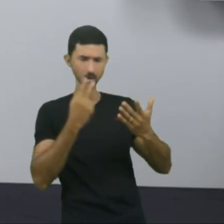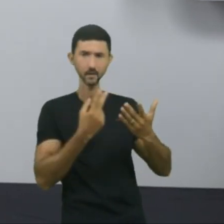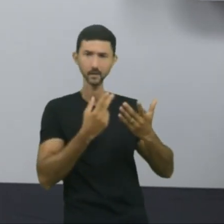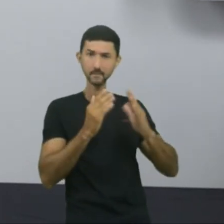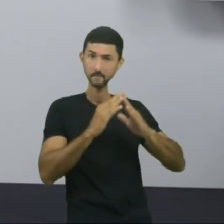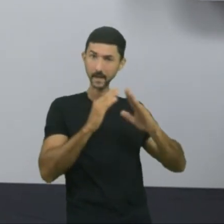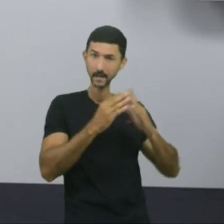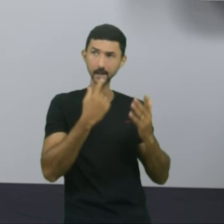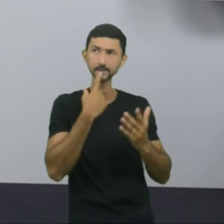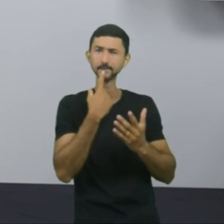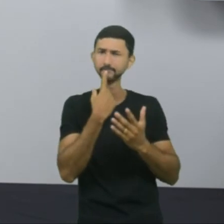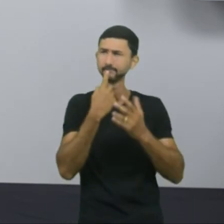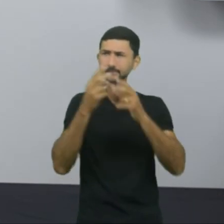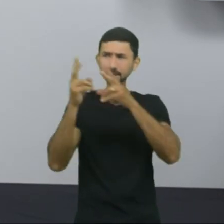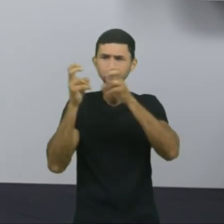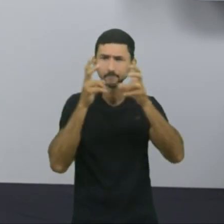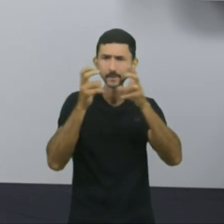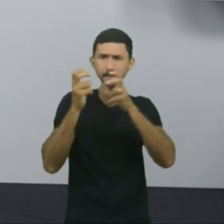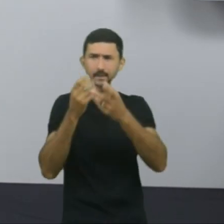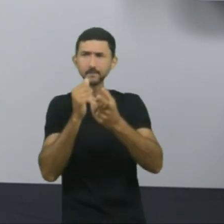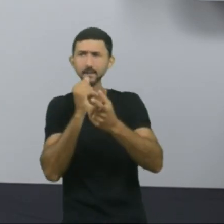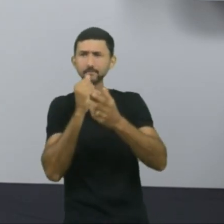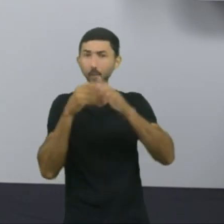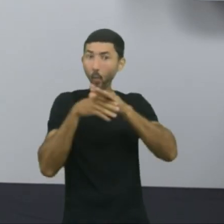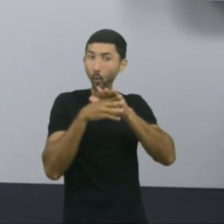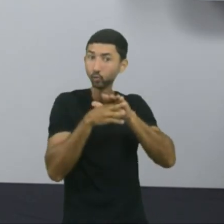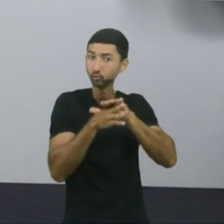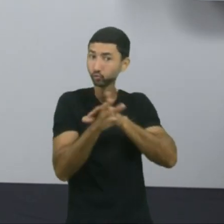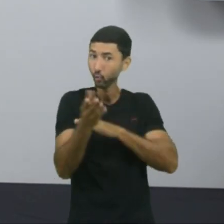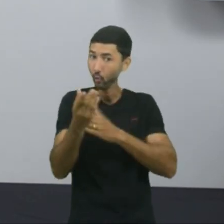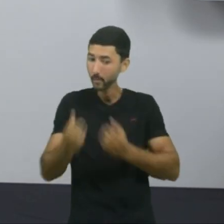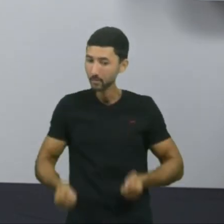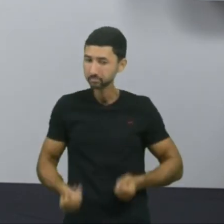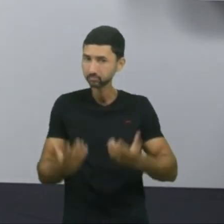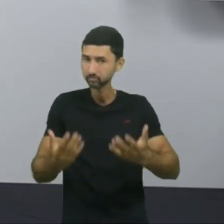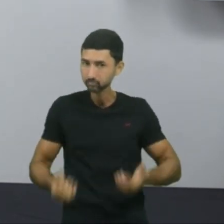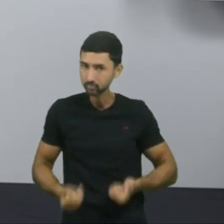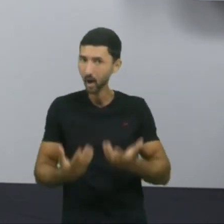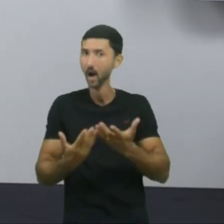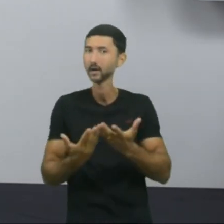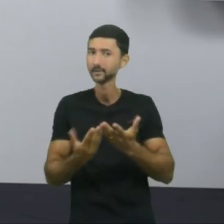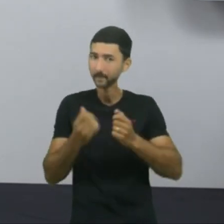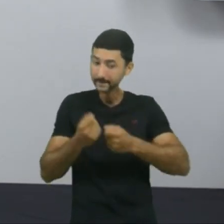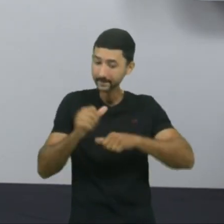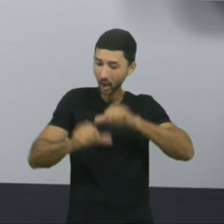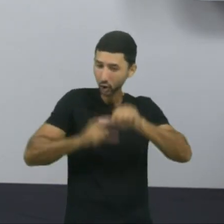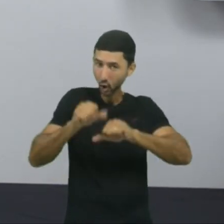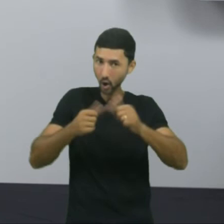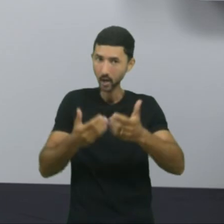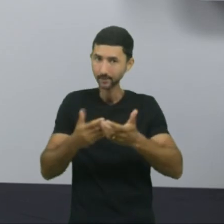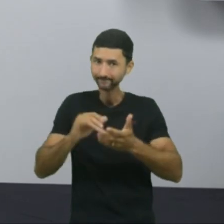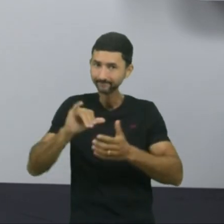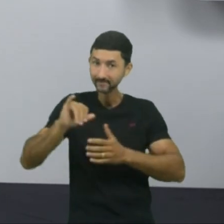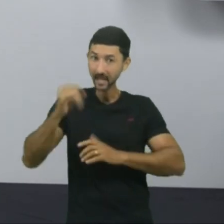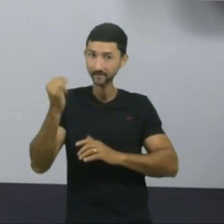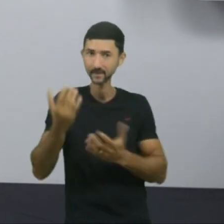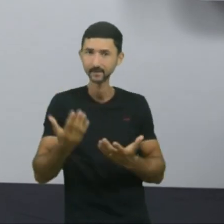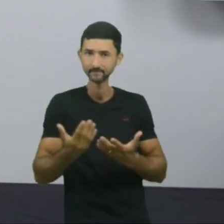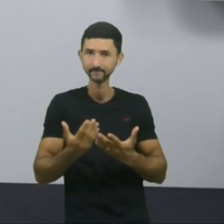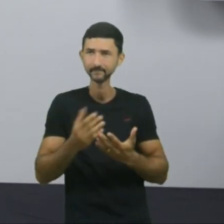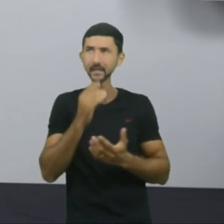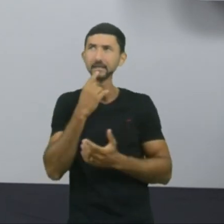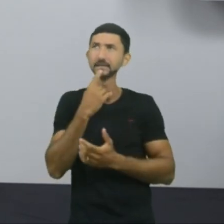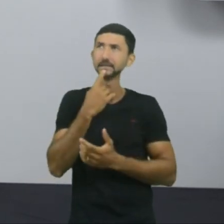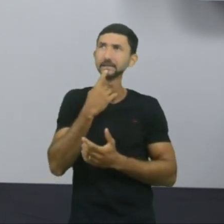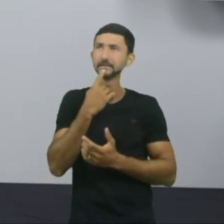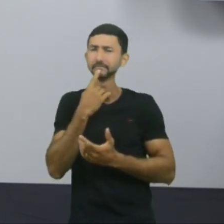e começar a perceber que hábitos eu tenho de desperdícios que eu posso modificar. Será que eu posso